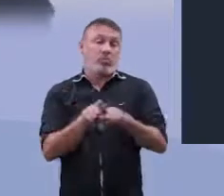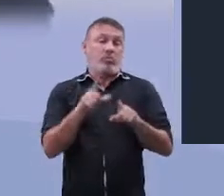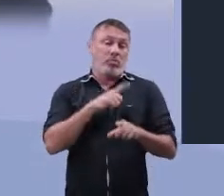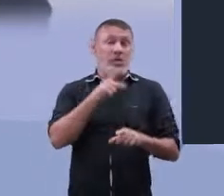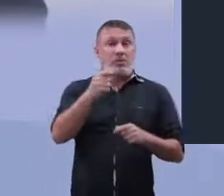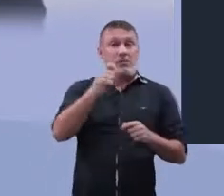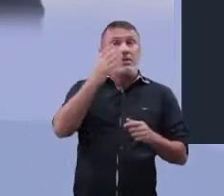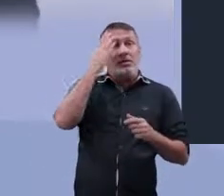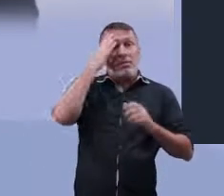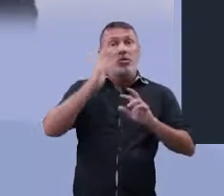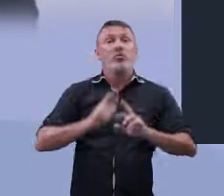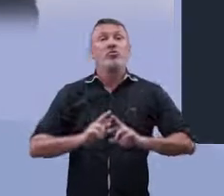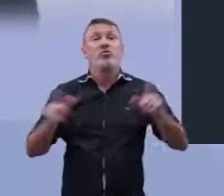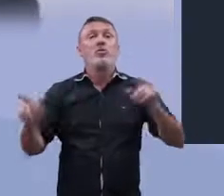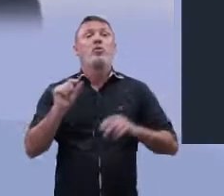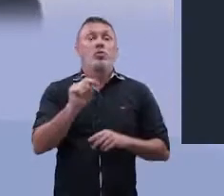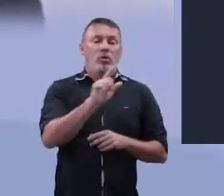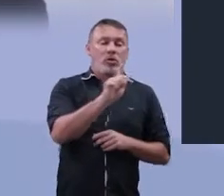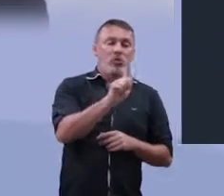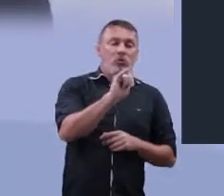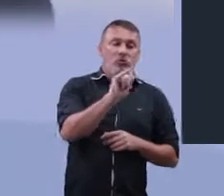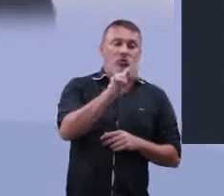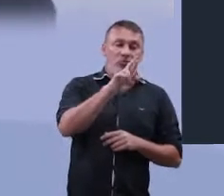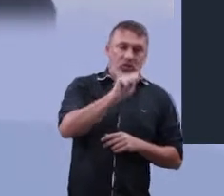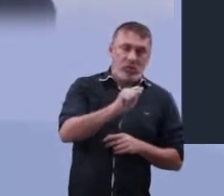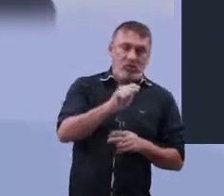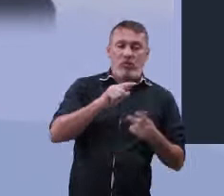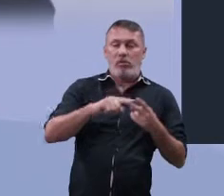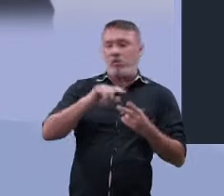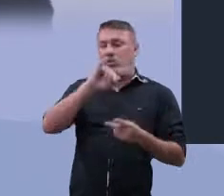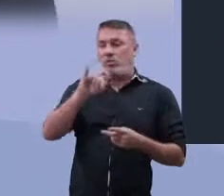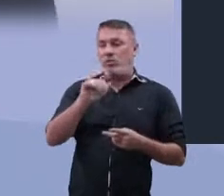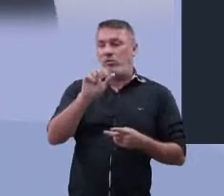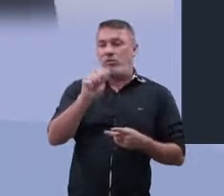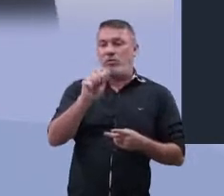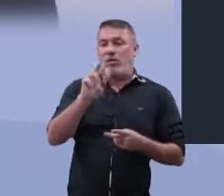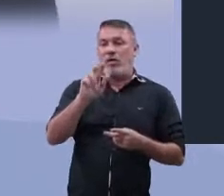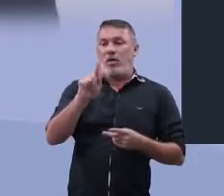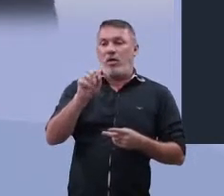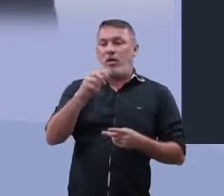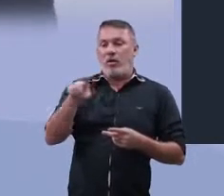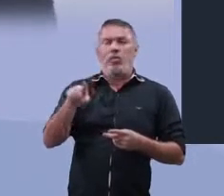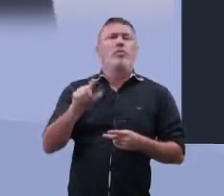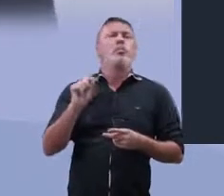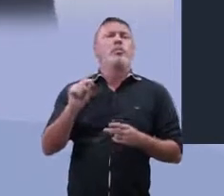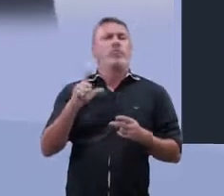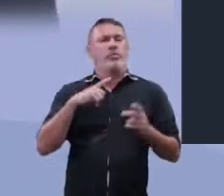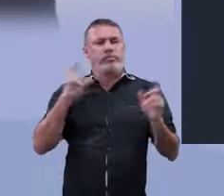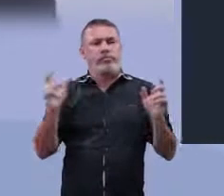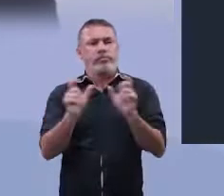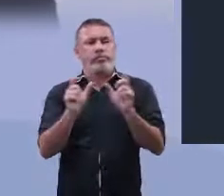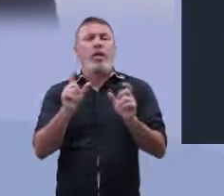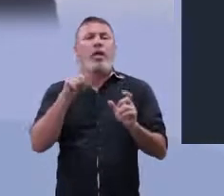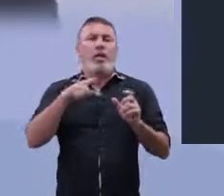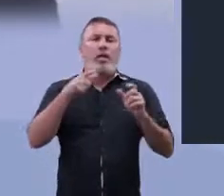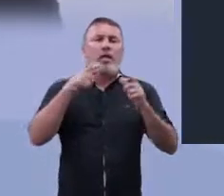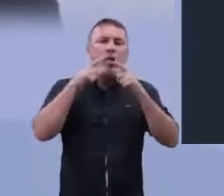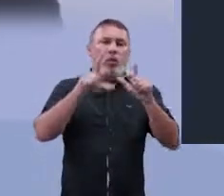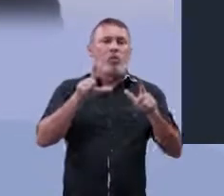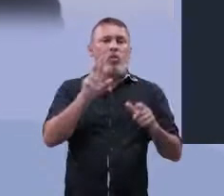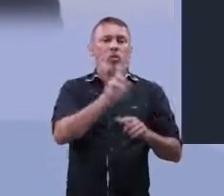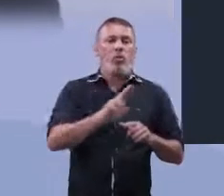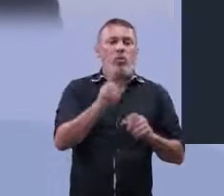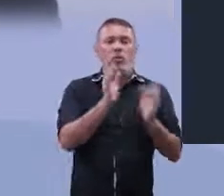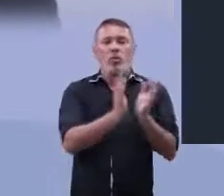E a gente também precisa diferenciar gíria e jargão. Ambos são linguagens utilizadas por determinados